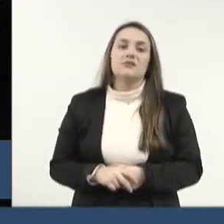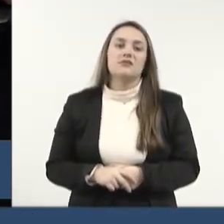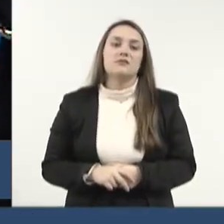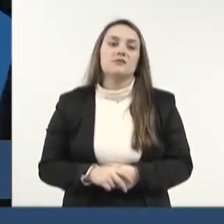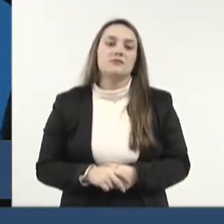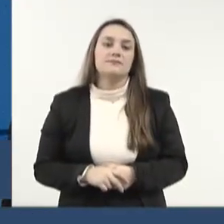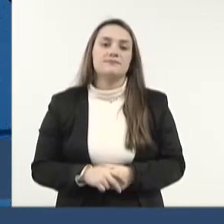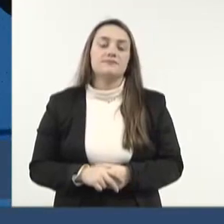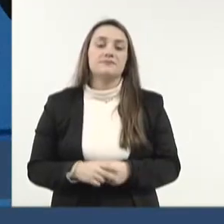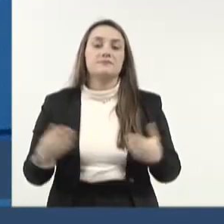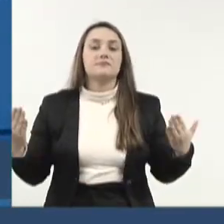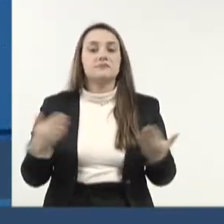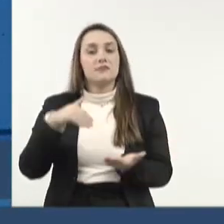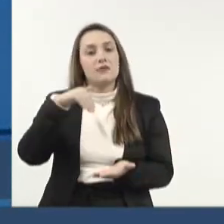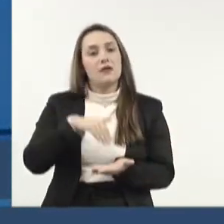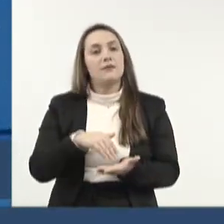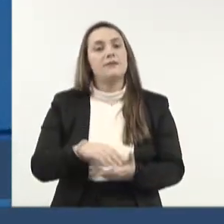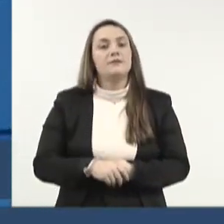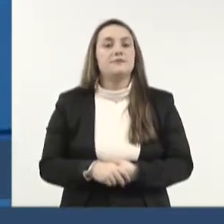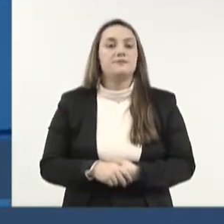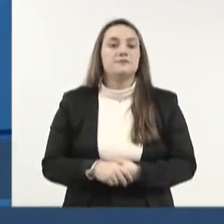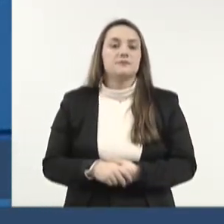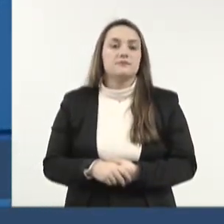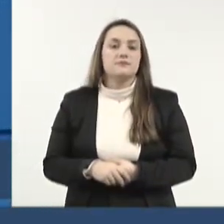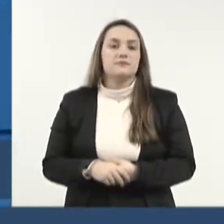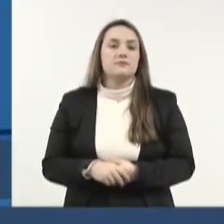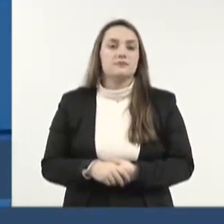E por último, senhor presidente, pela ordem.